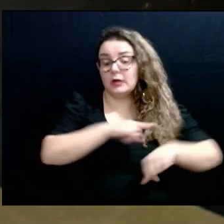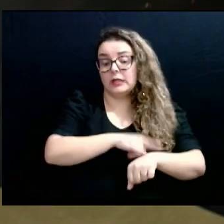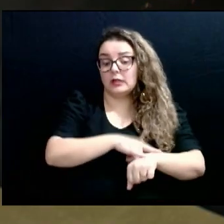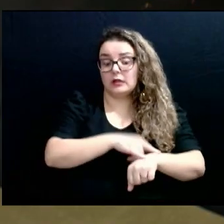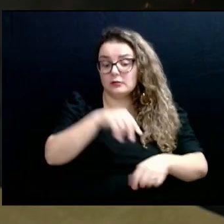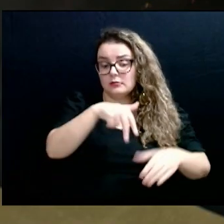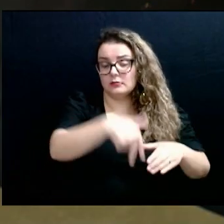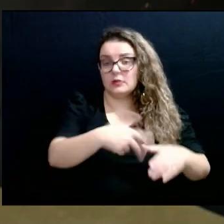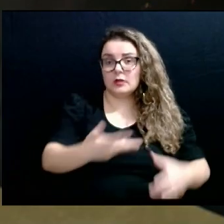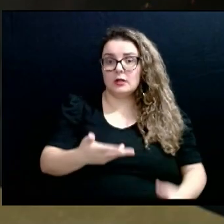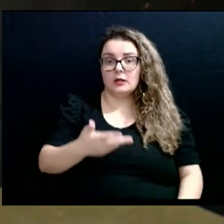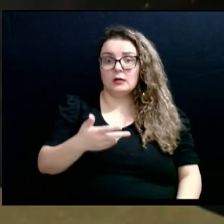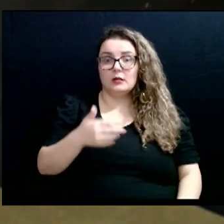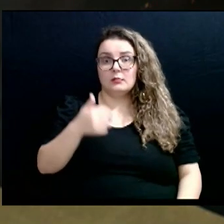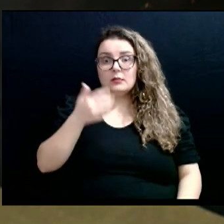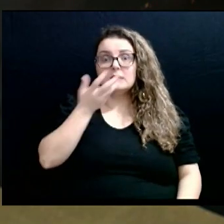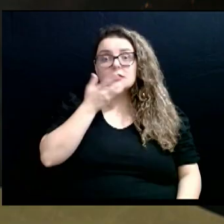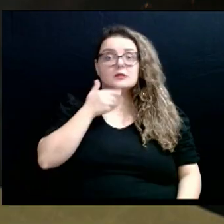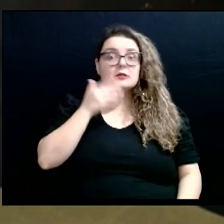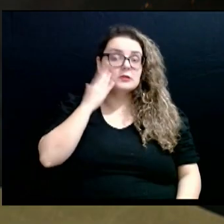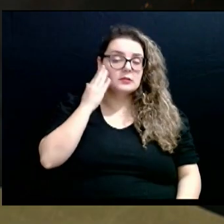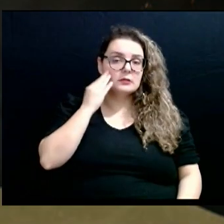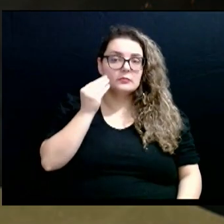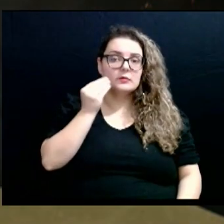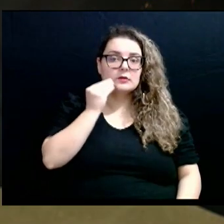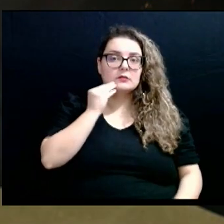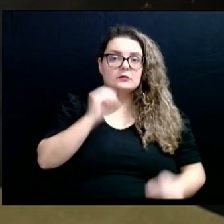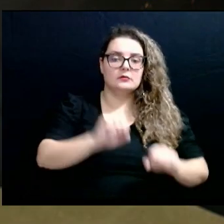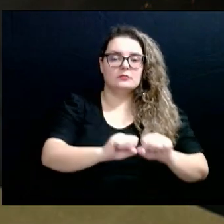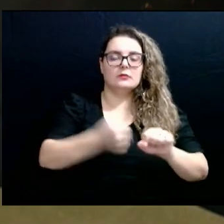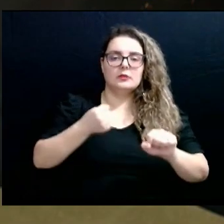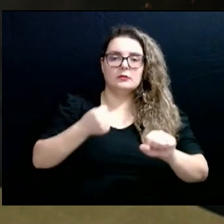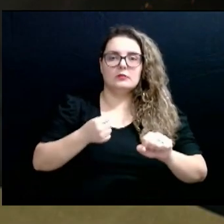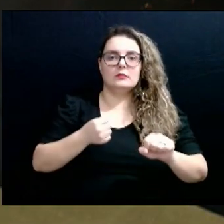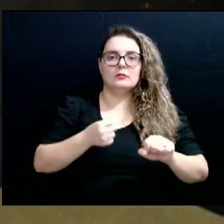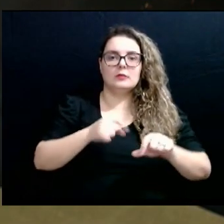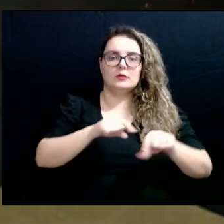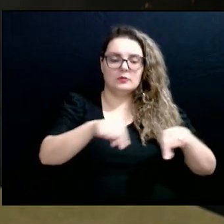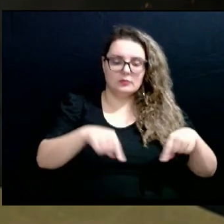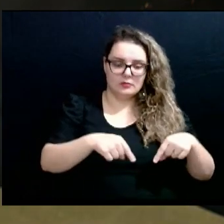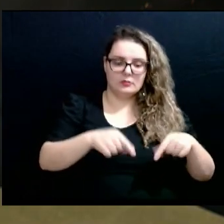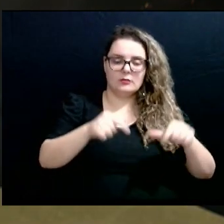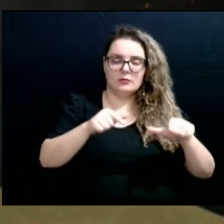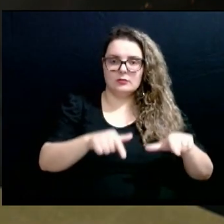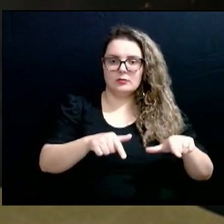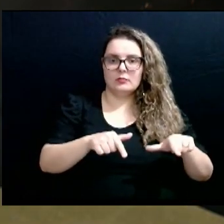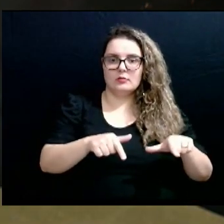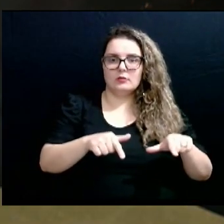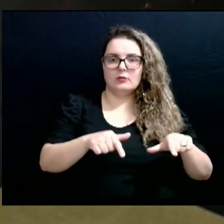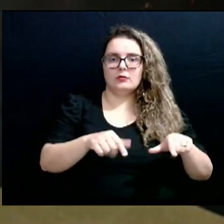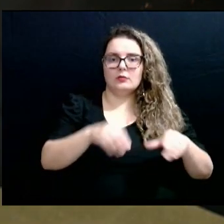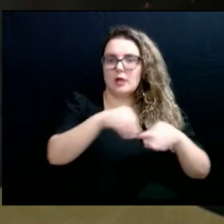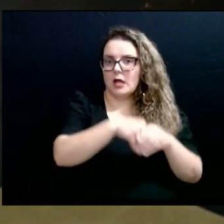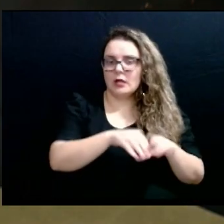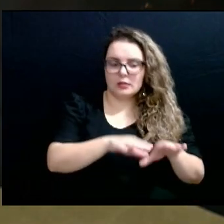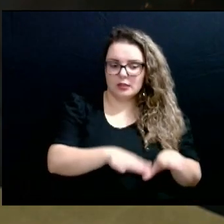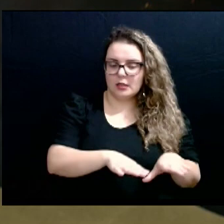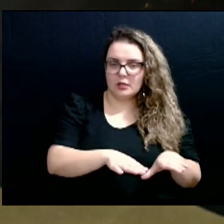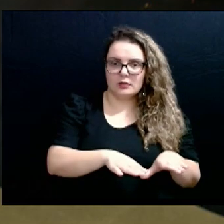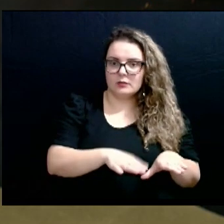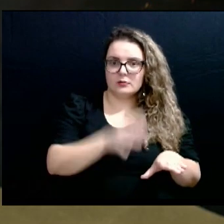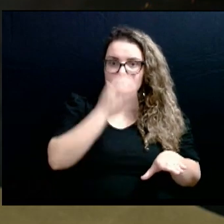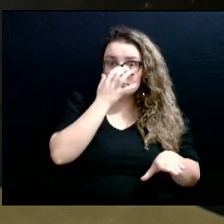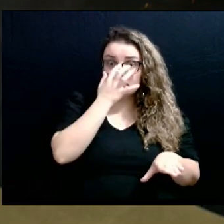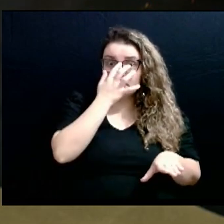a porta, né? Mas e quando a criança ela ficou trancada em um espaço e não tem nada